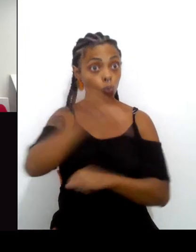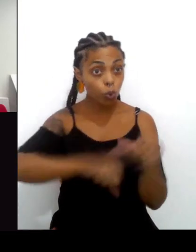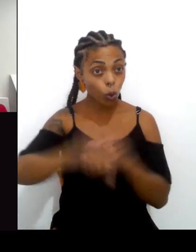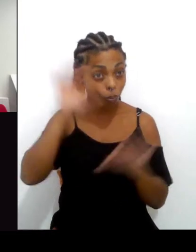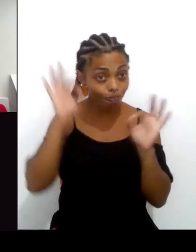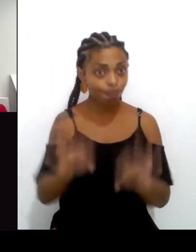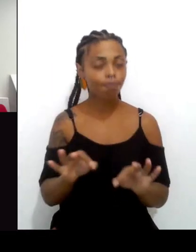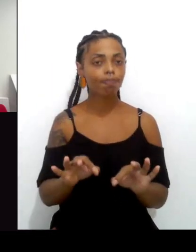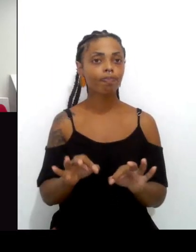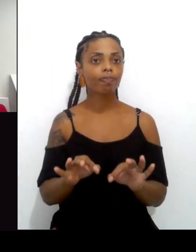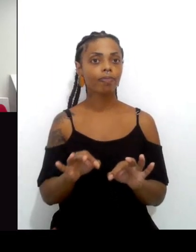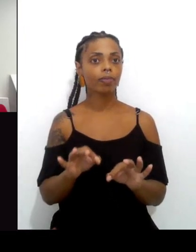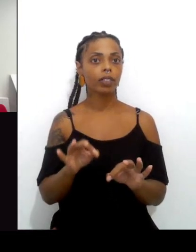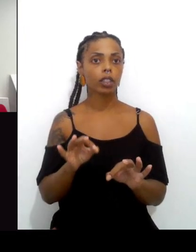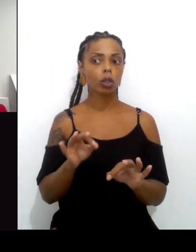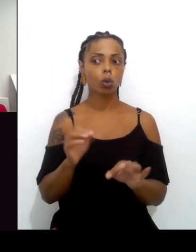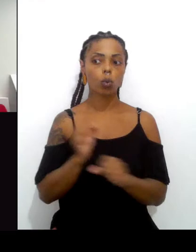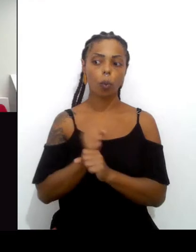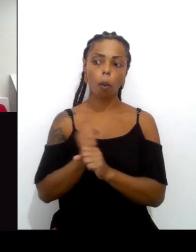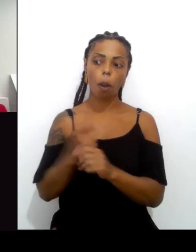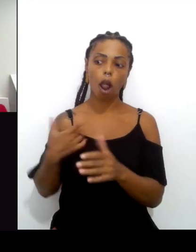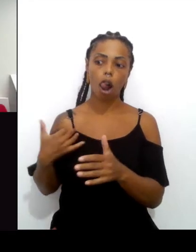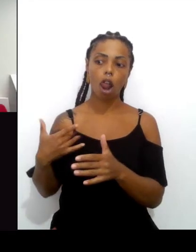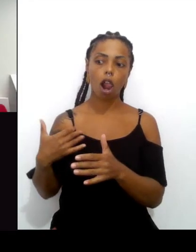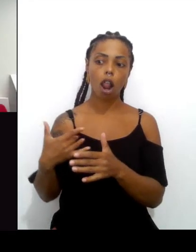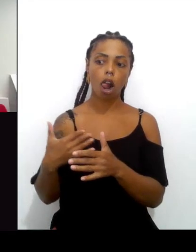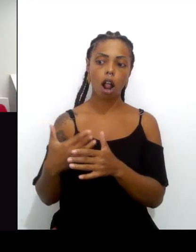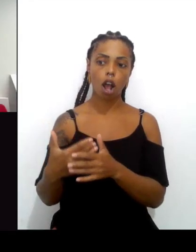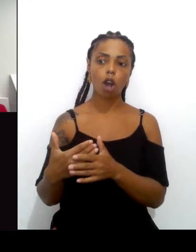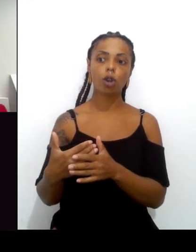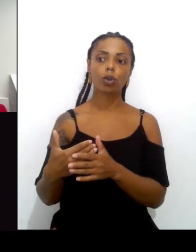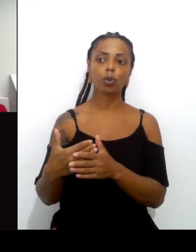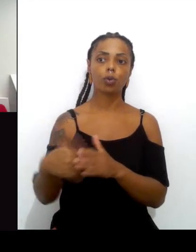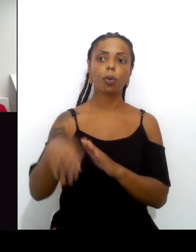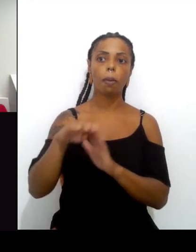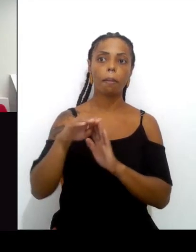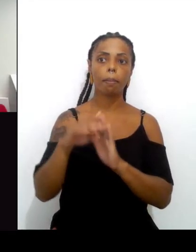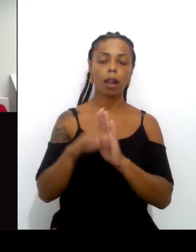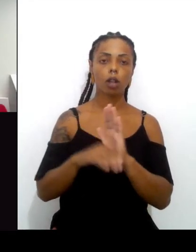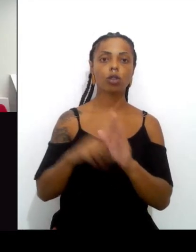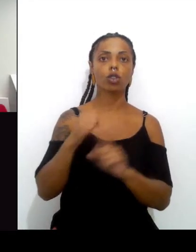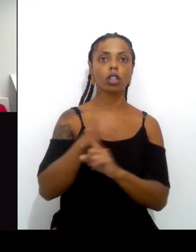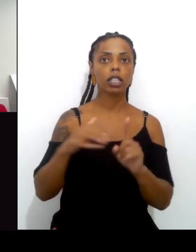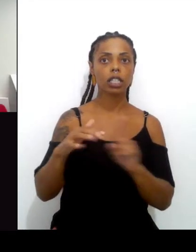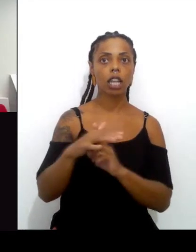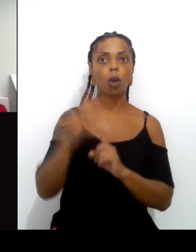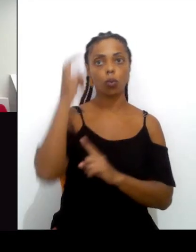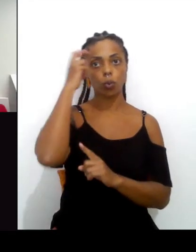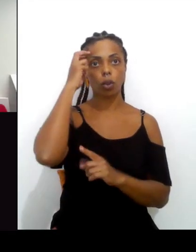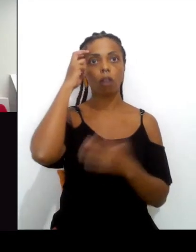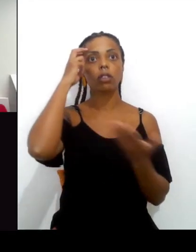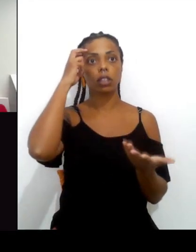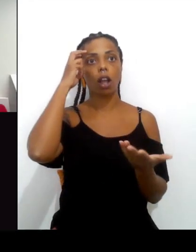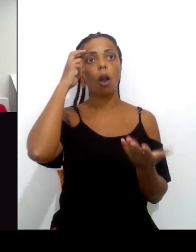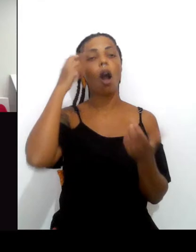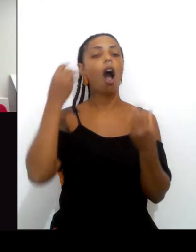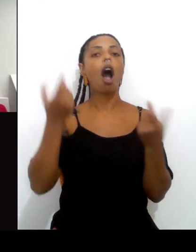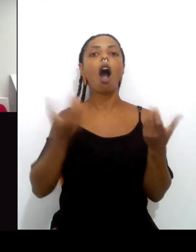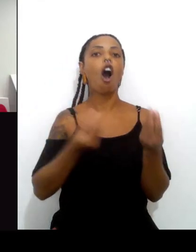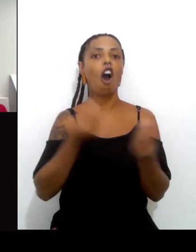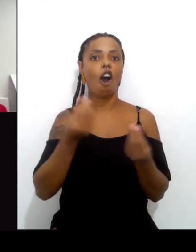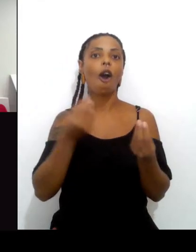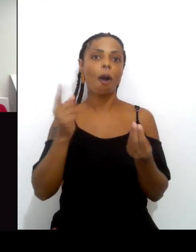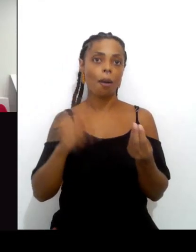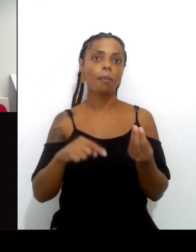nas últimas décadas né no plano social e cultural ela tá obviamente na na oposição entre o público